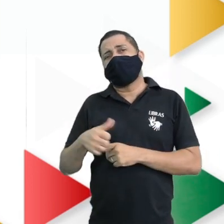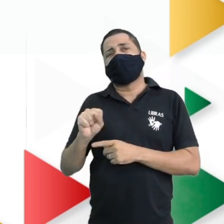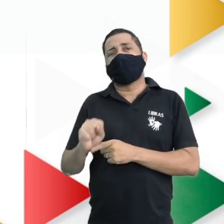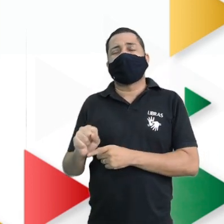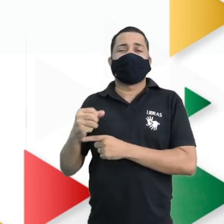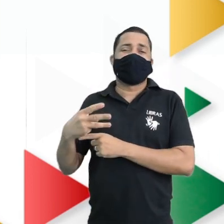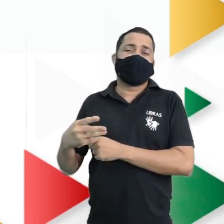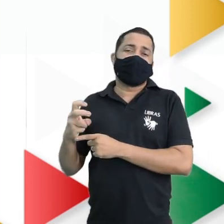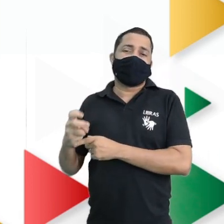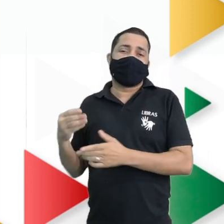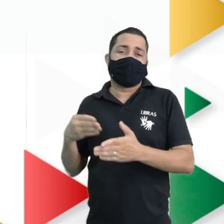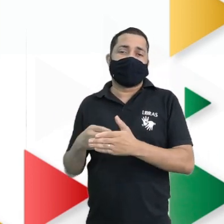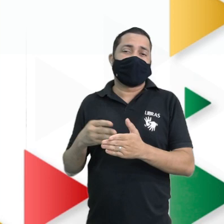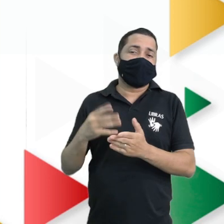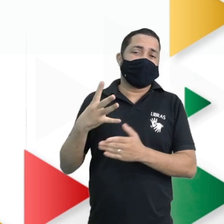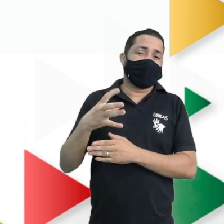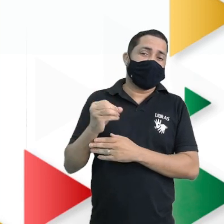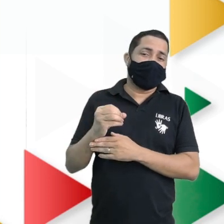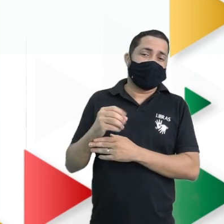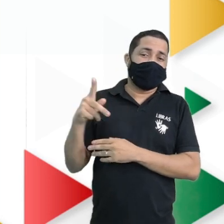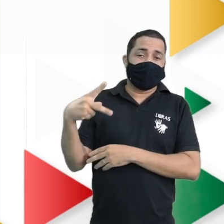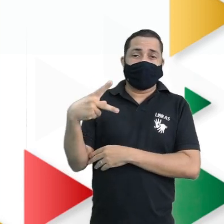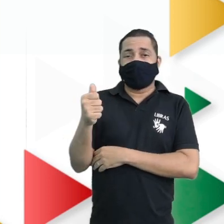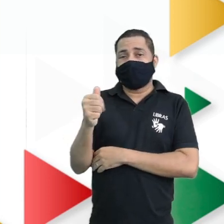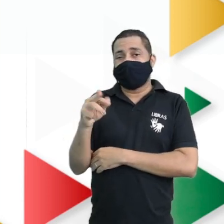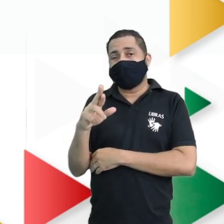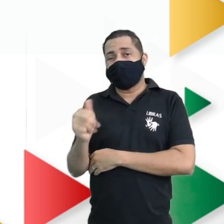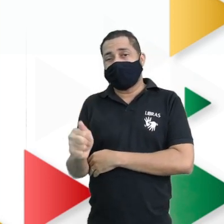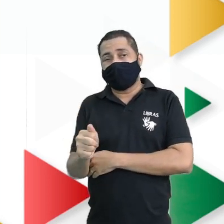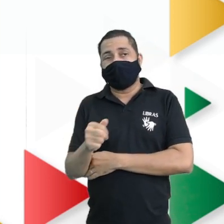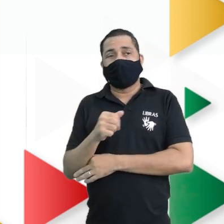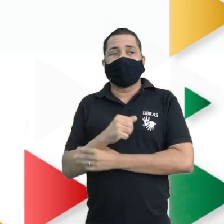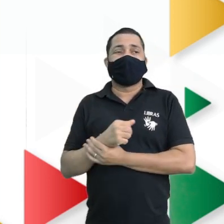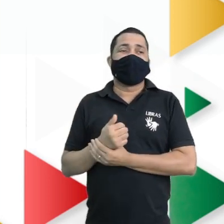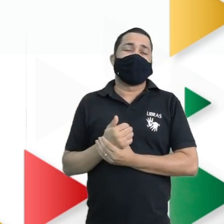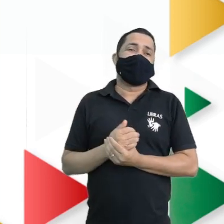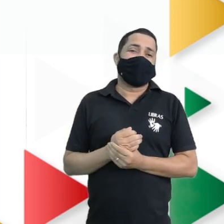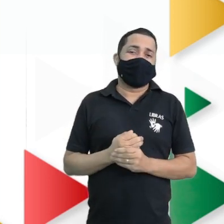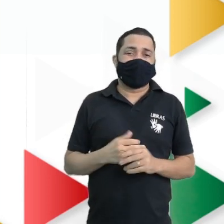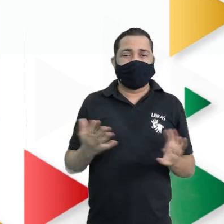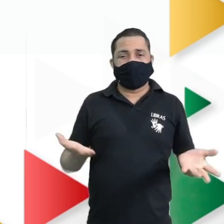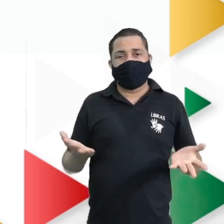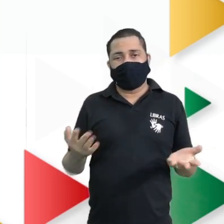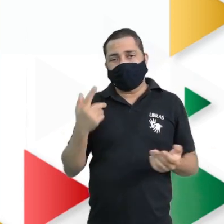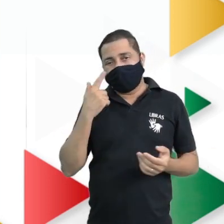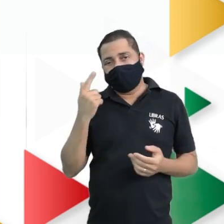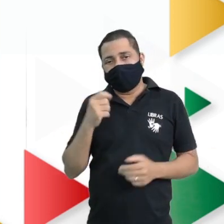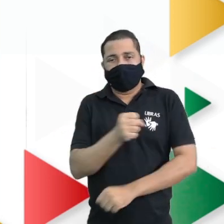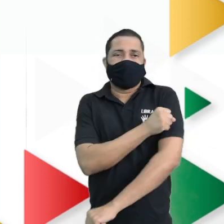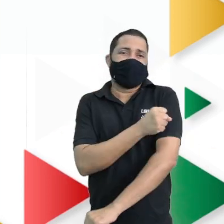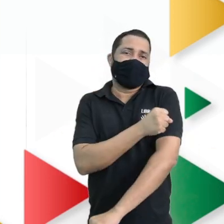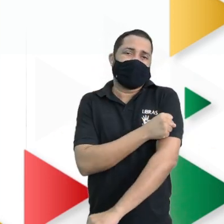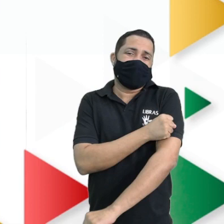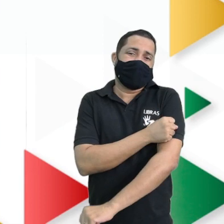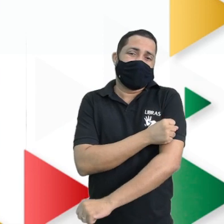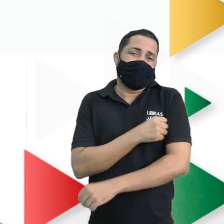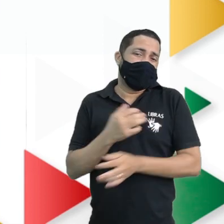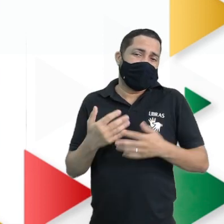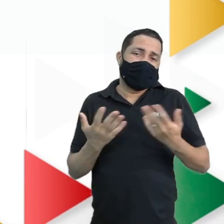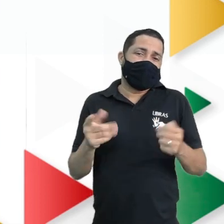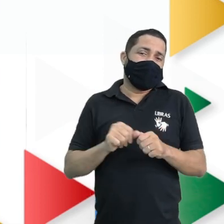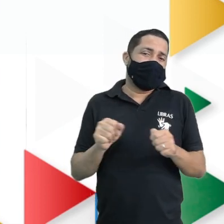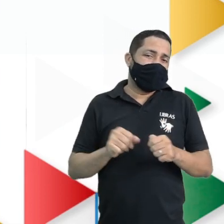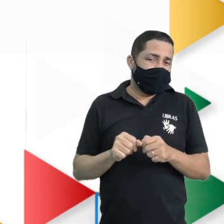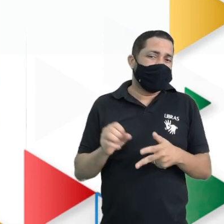1835 a 1840, lá no Pará. Essa, você agora que está no 8º ano, não sei o que você vai fazer Enem, mas isso